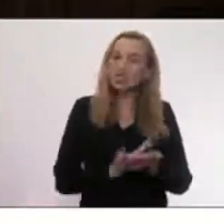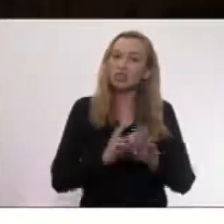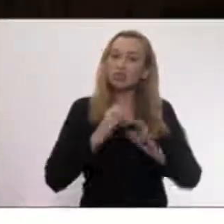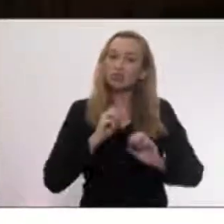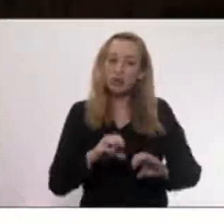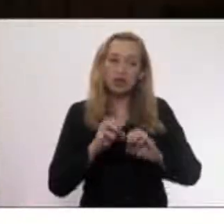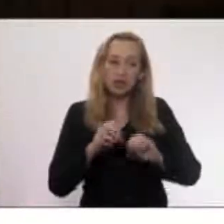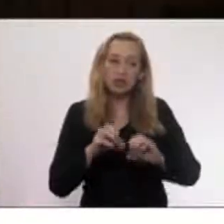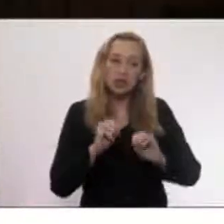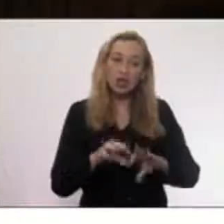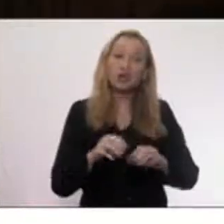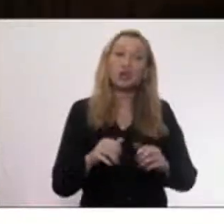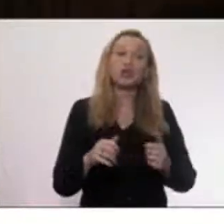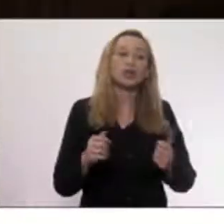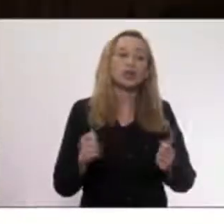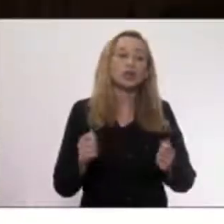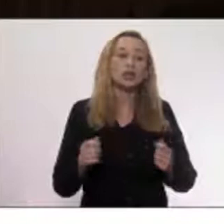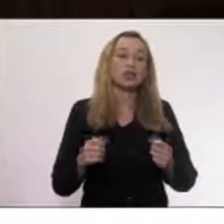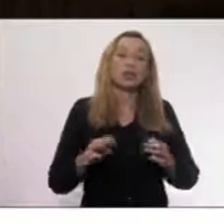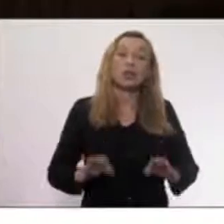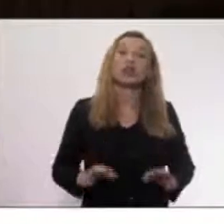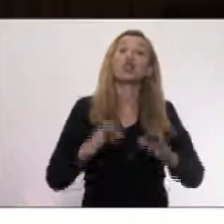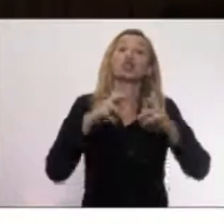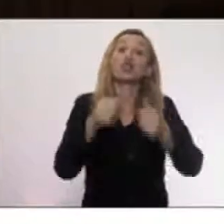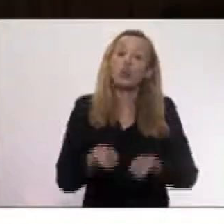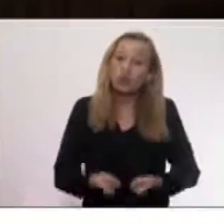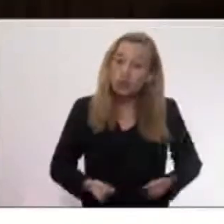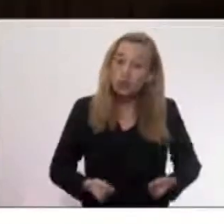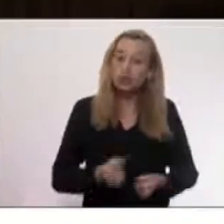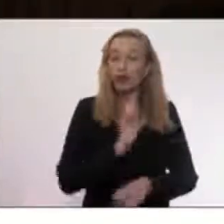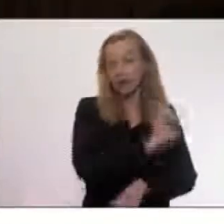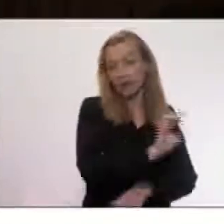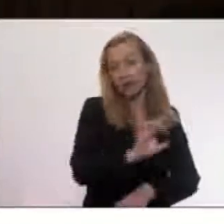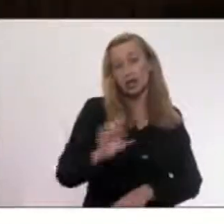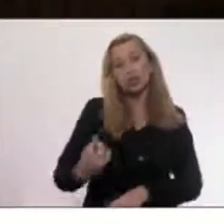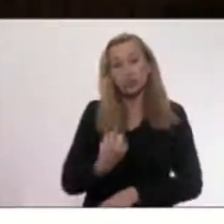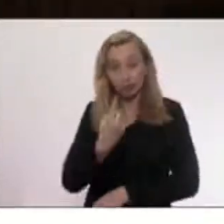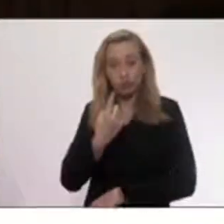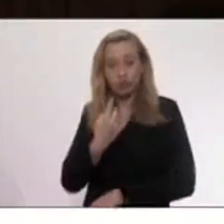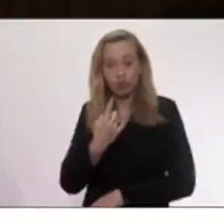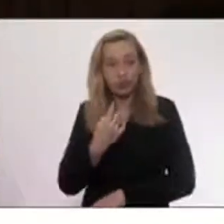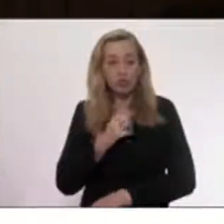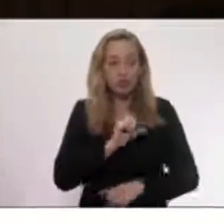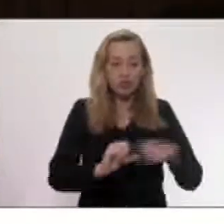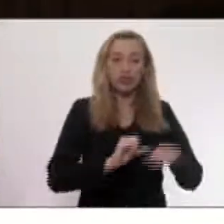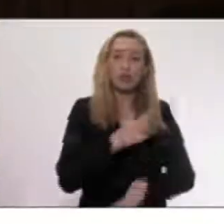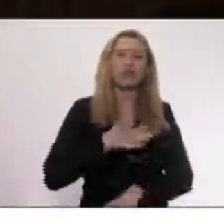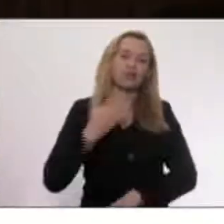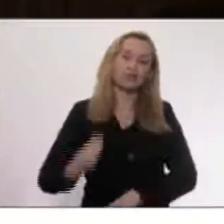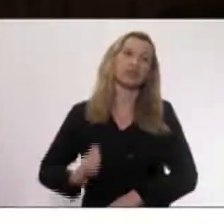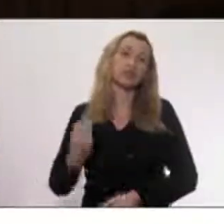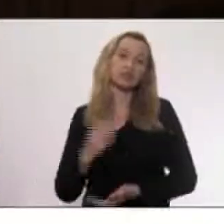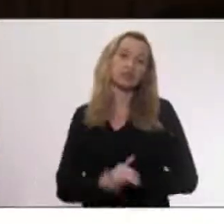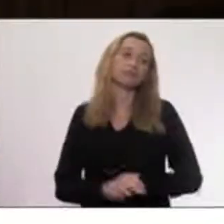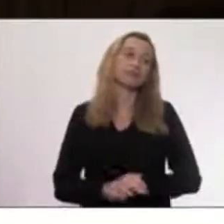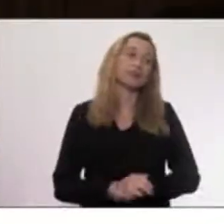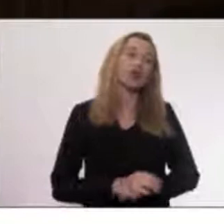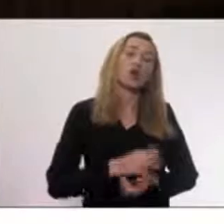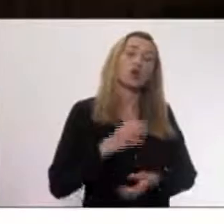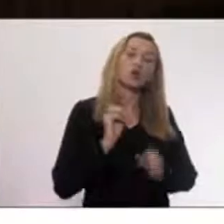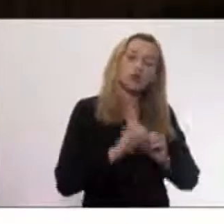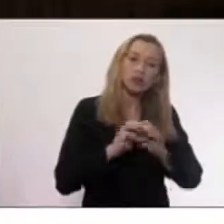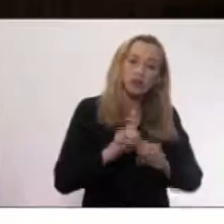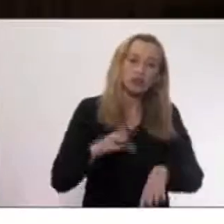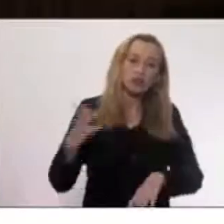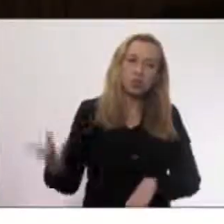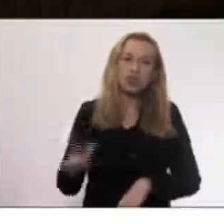educação que deve ser para todos e para cada um de real qualidade, realmente transformaram a minha vida. Uma educação de qualidade,